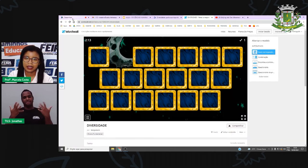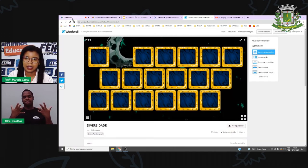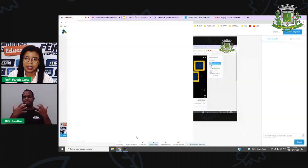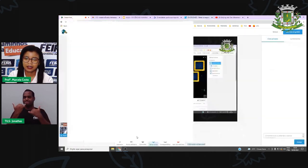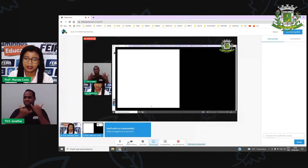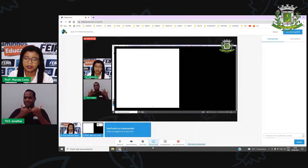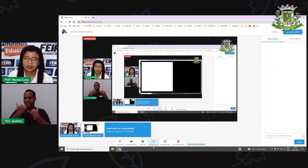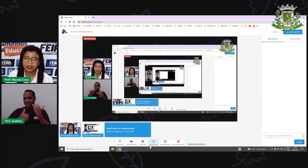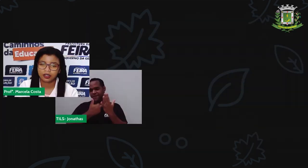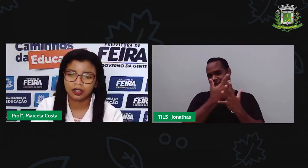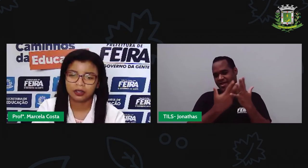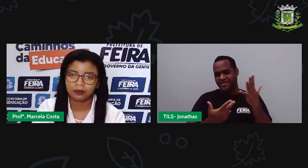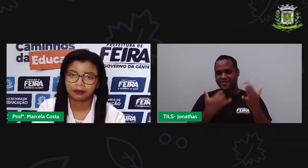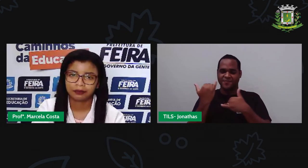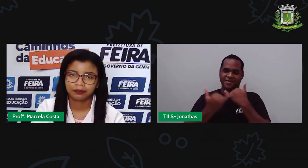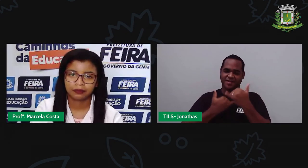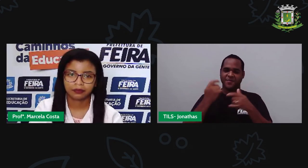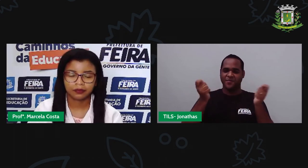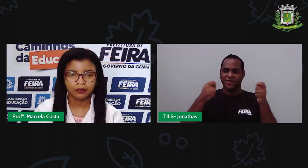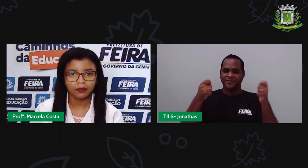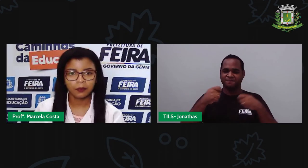diversidade e se divertindo.